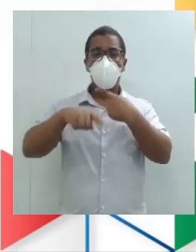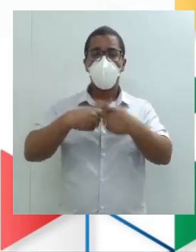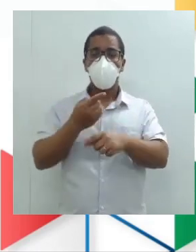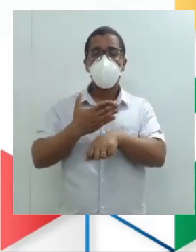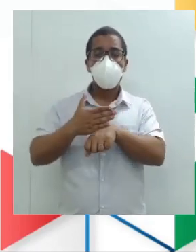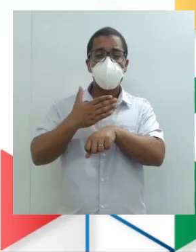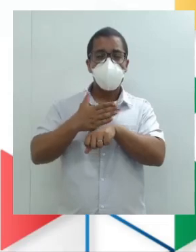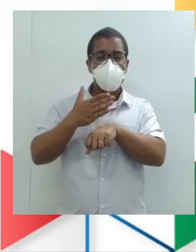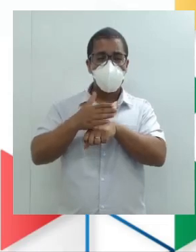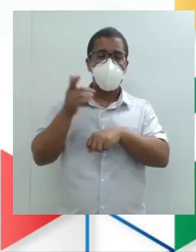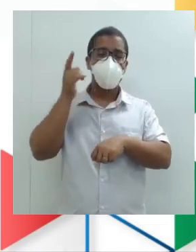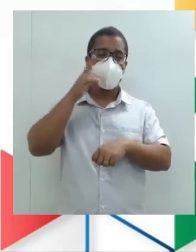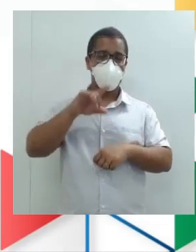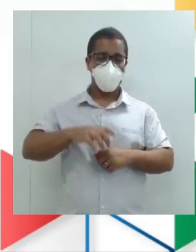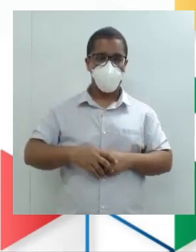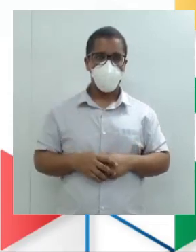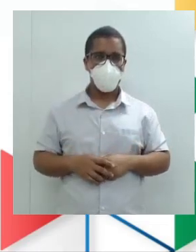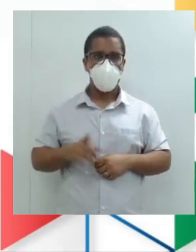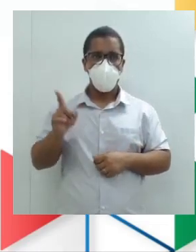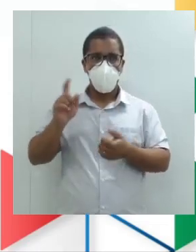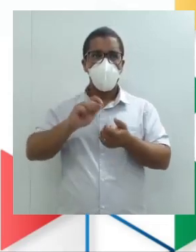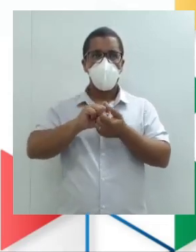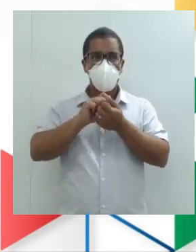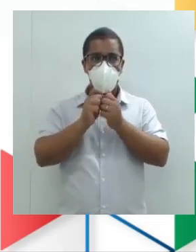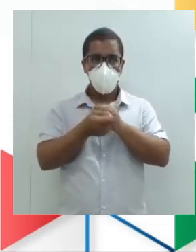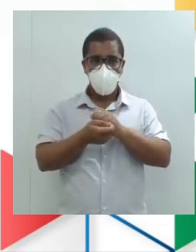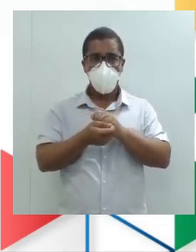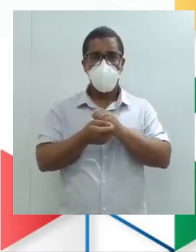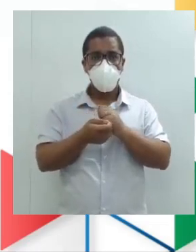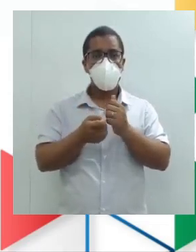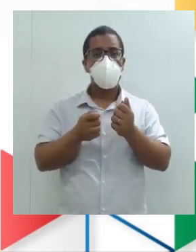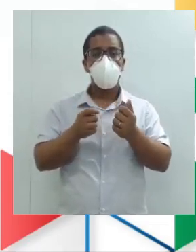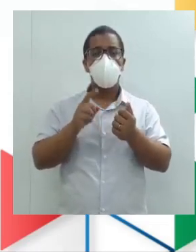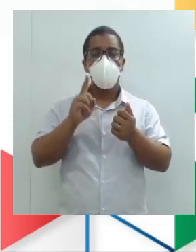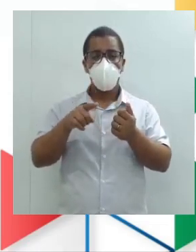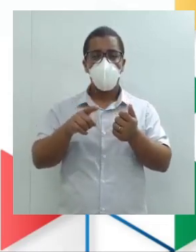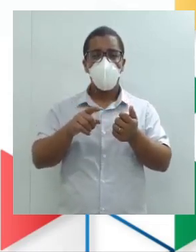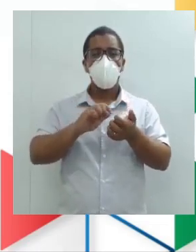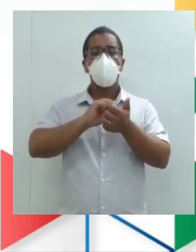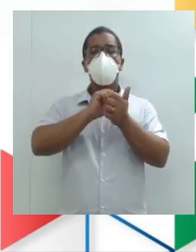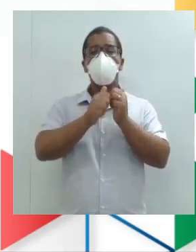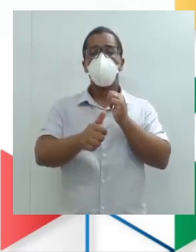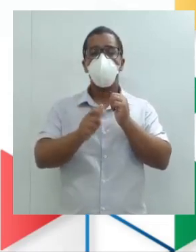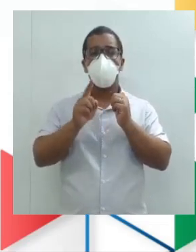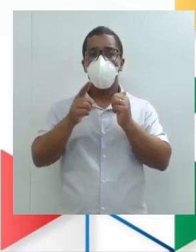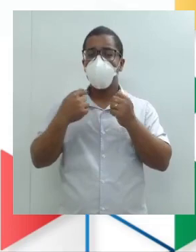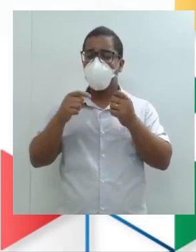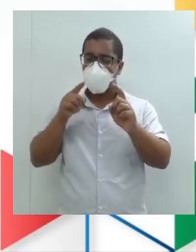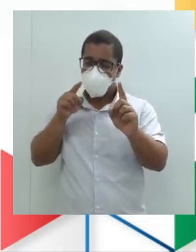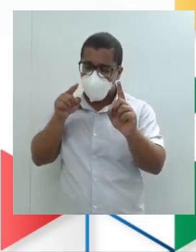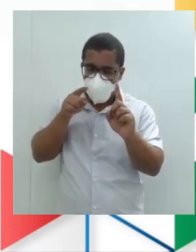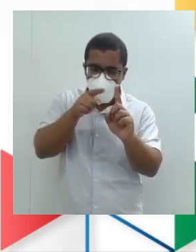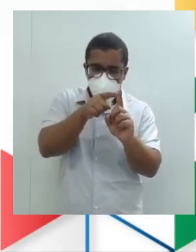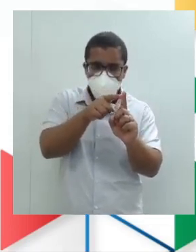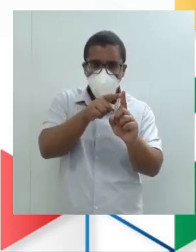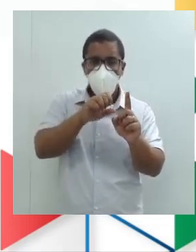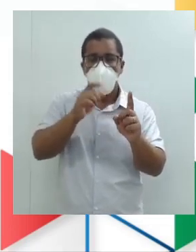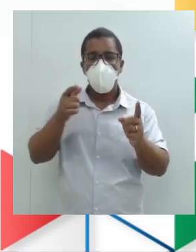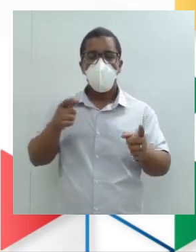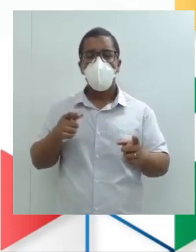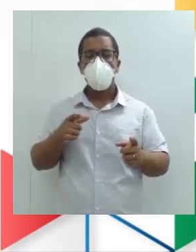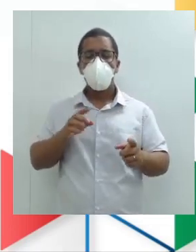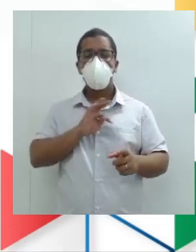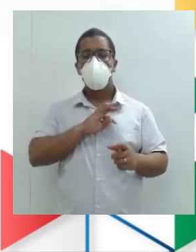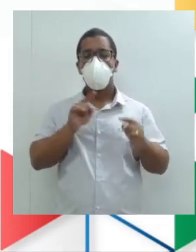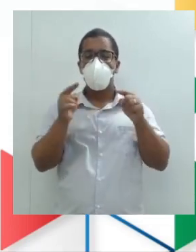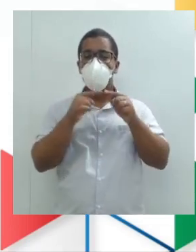melhor. Então, é um esporte de marca, um esporte de precisão, onde se quer atingir um alvo, ou um esporte